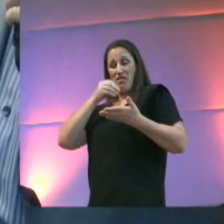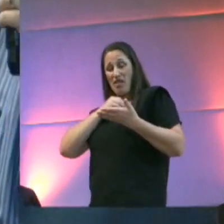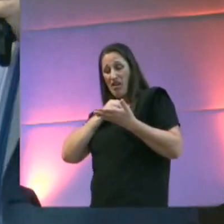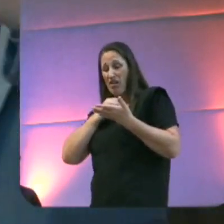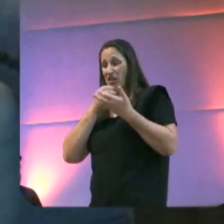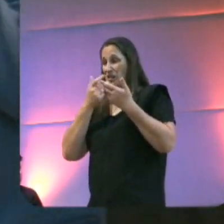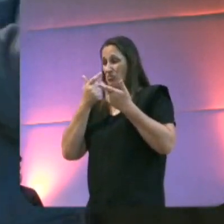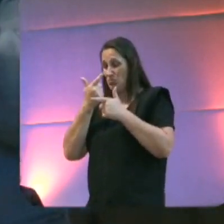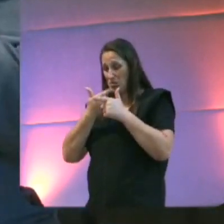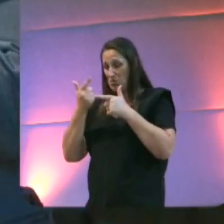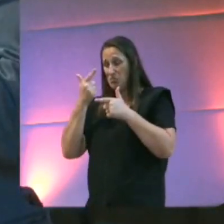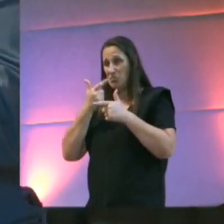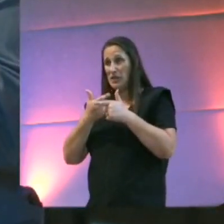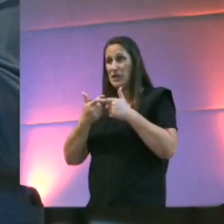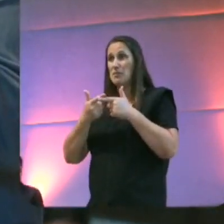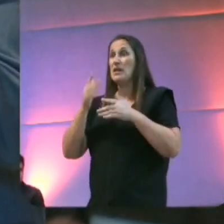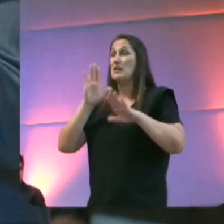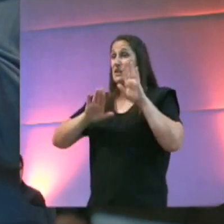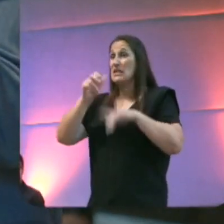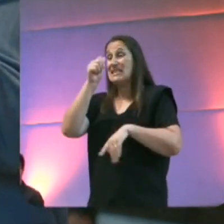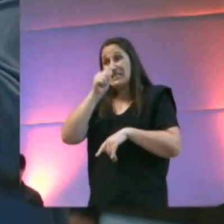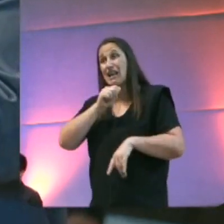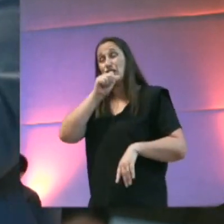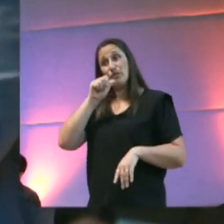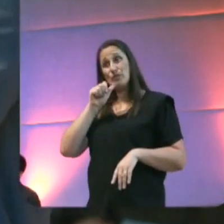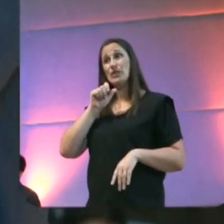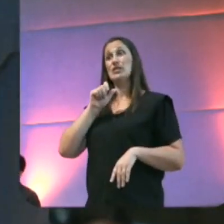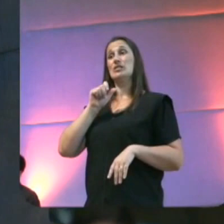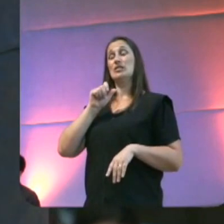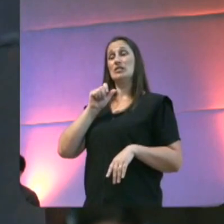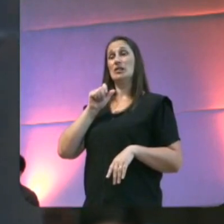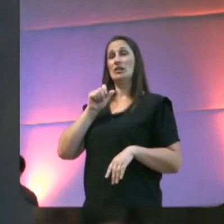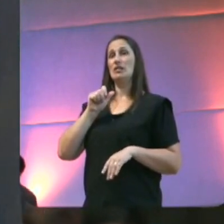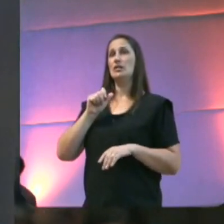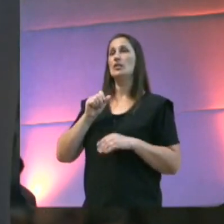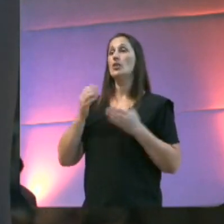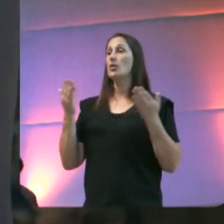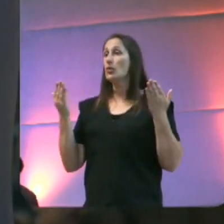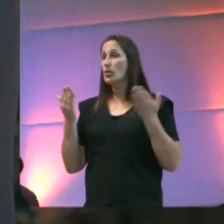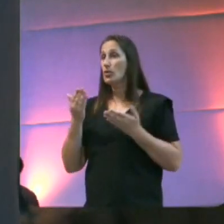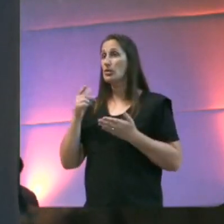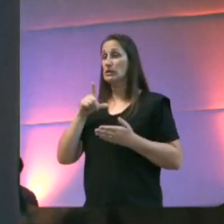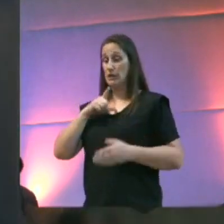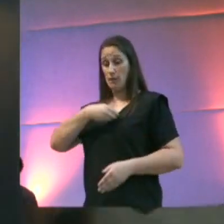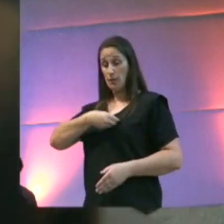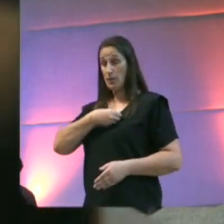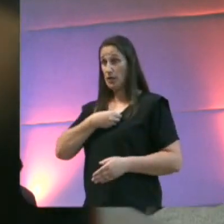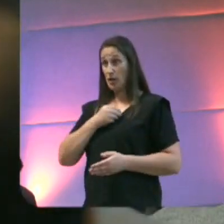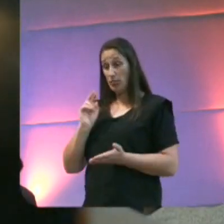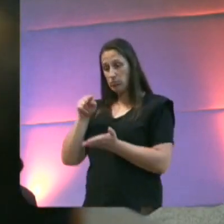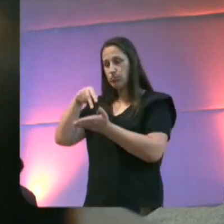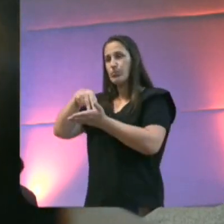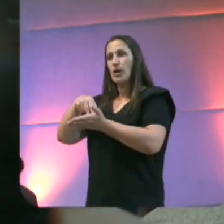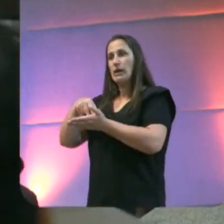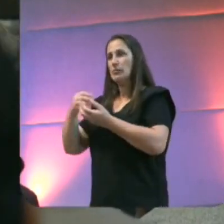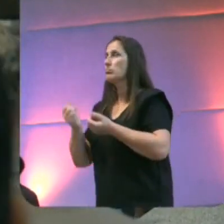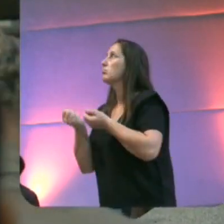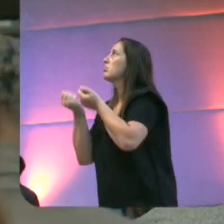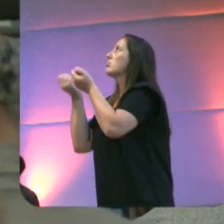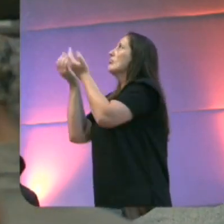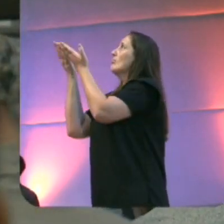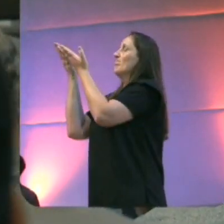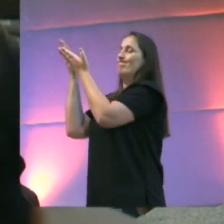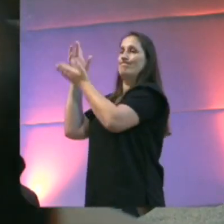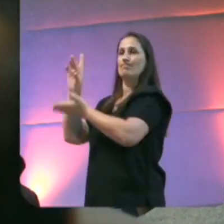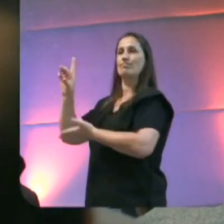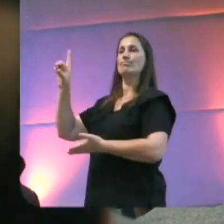algumas vezes elas são sacrificiais. Então hoje você está aqui na frente, então coloca no altar de Deus. Senhor,